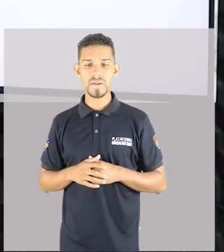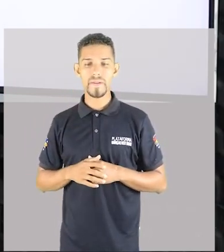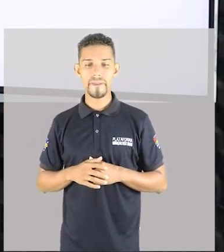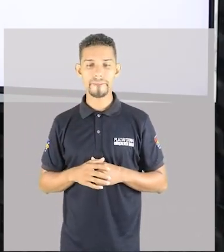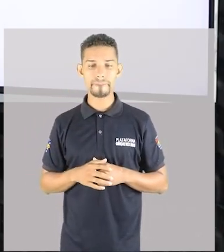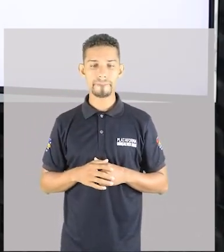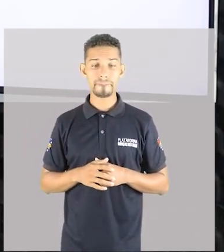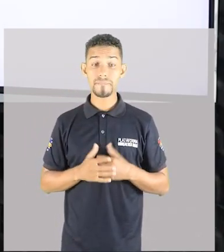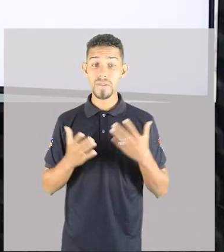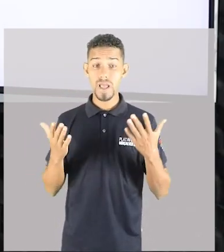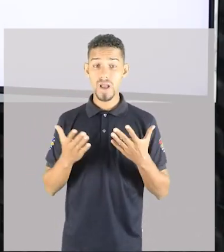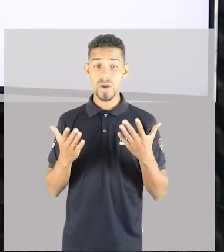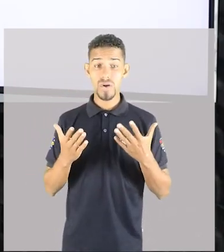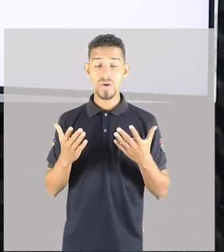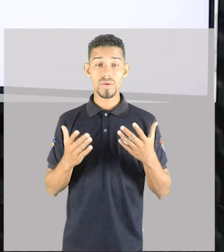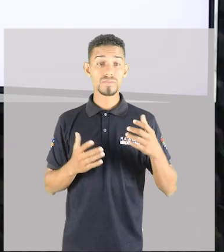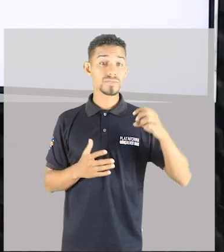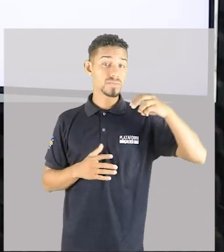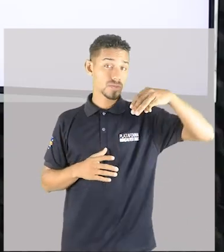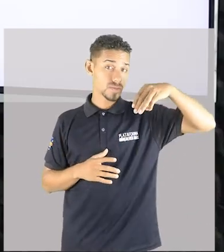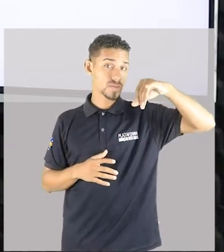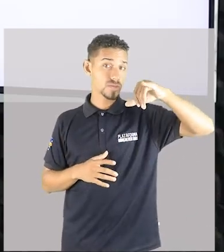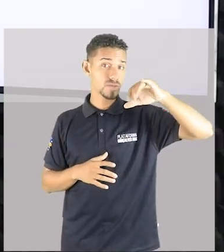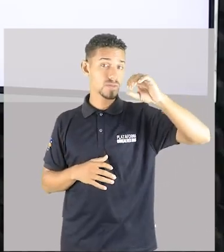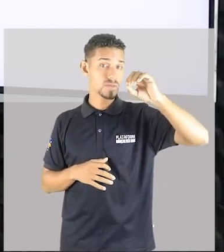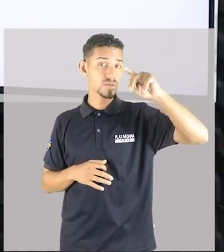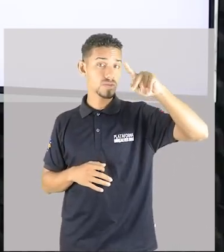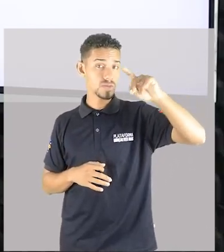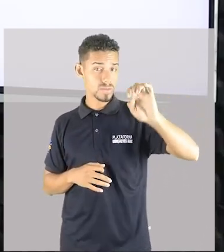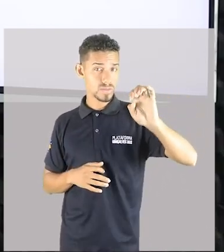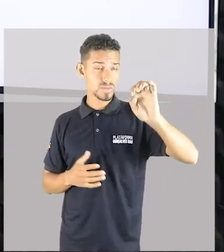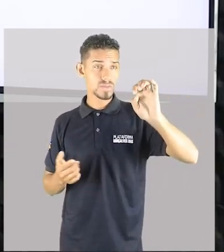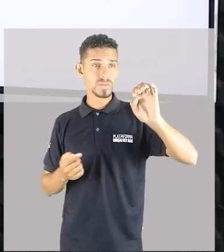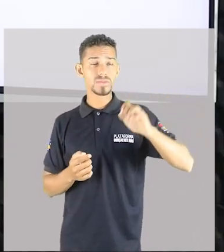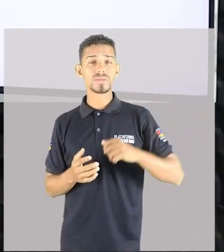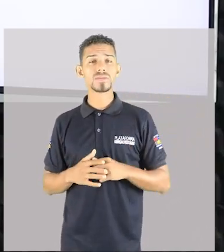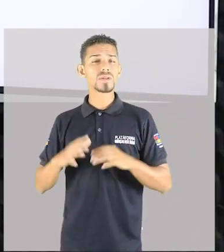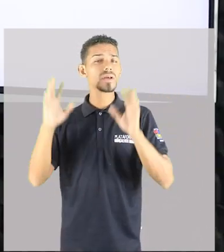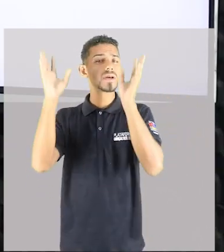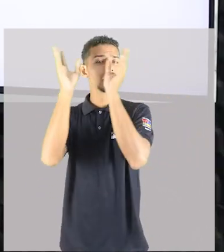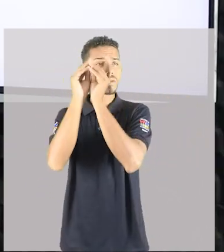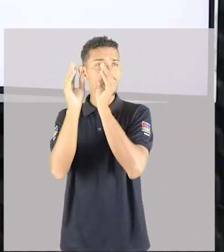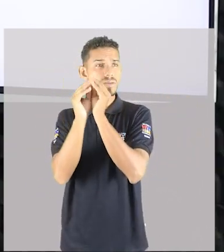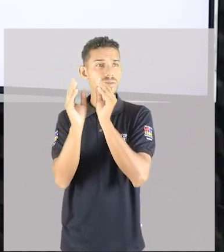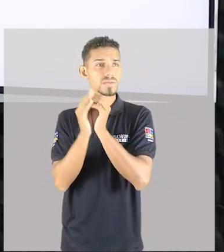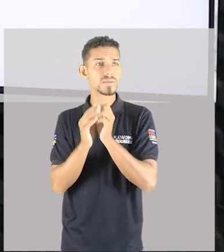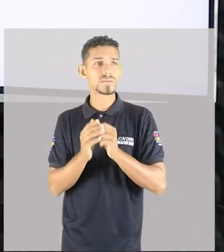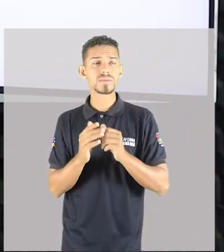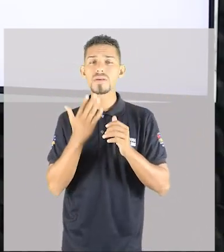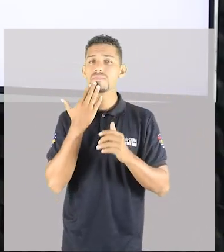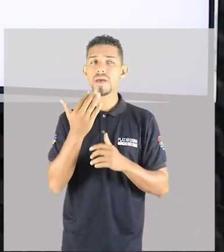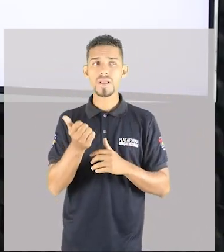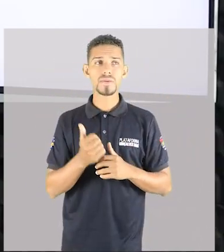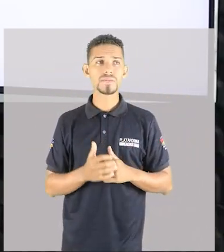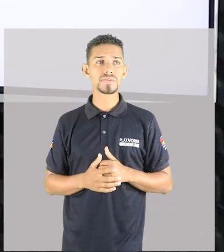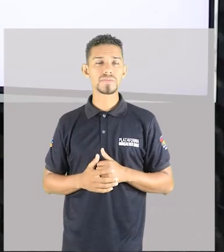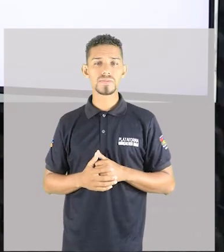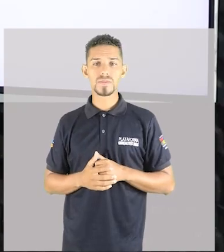O míope, a correção, deixa eu só fazer um resuminho aqui para ficar melhor para vocês.